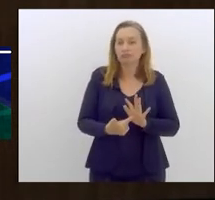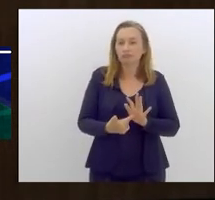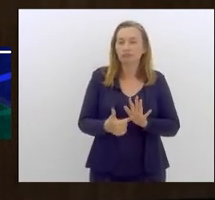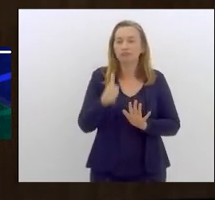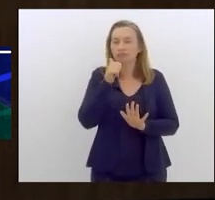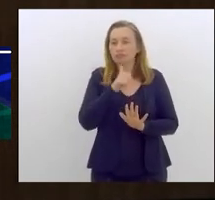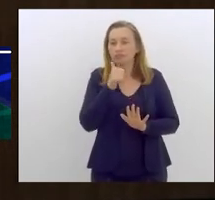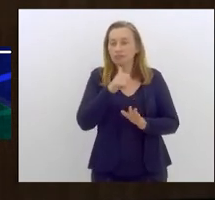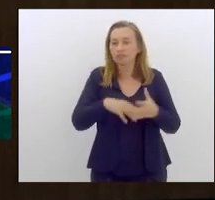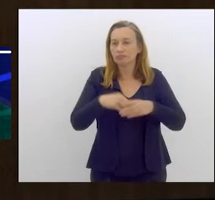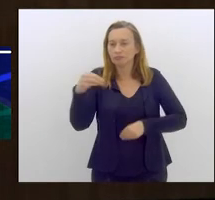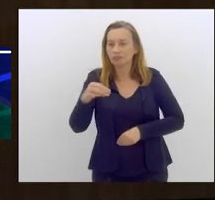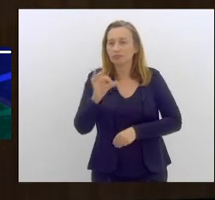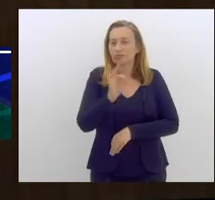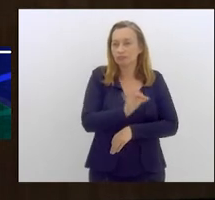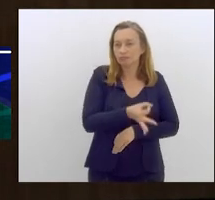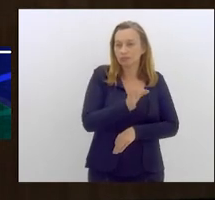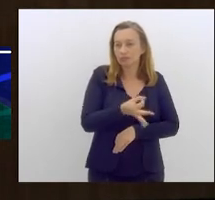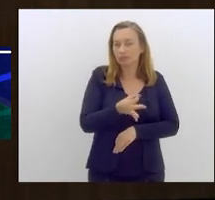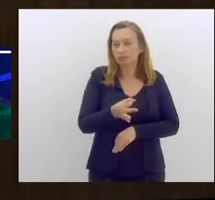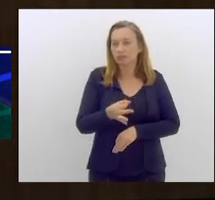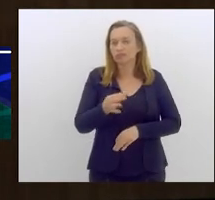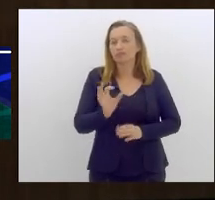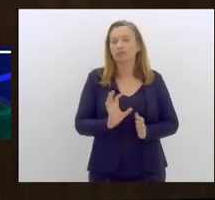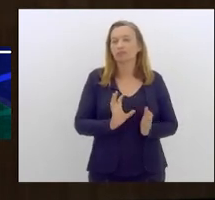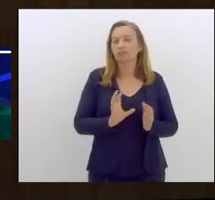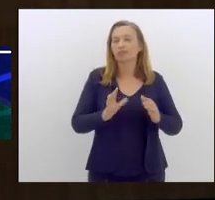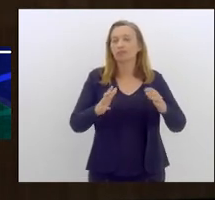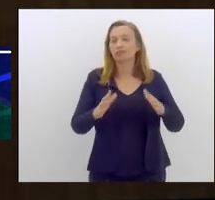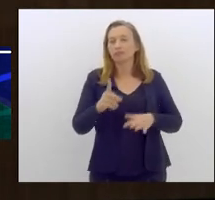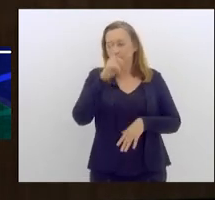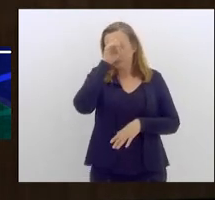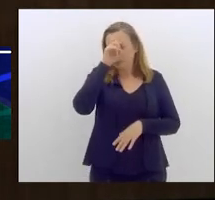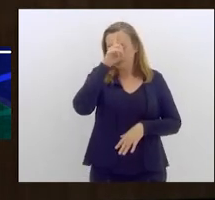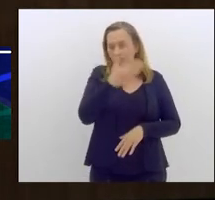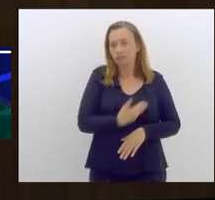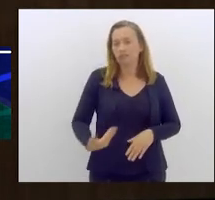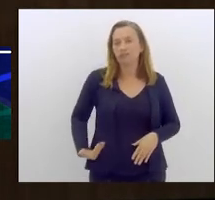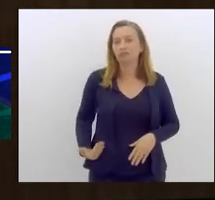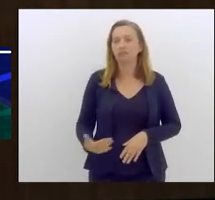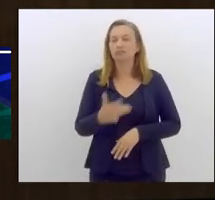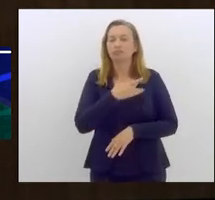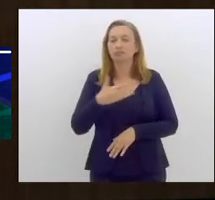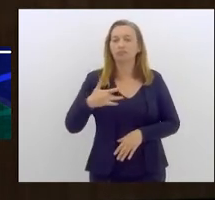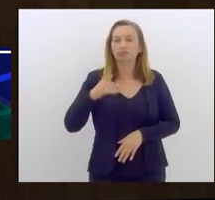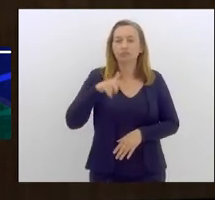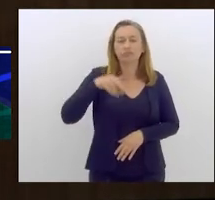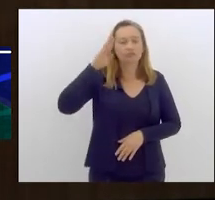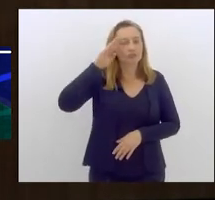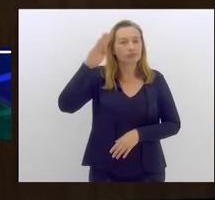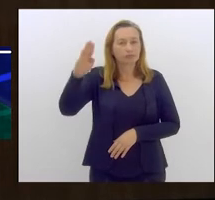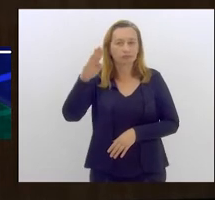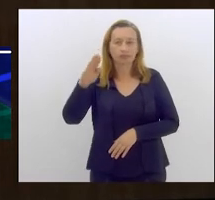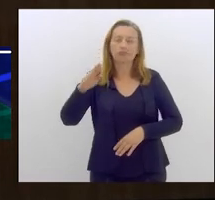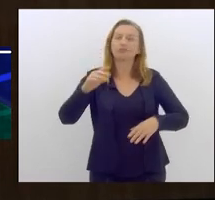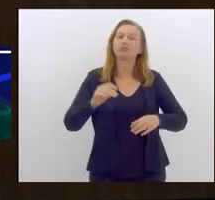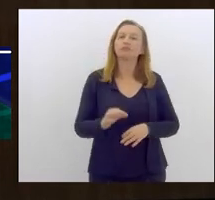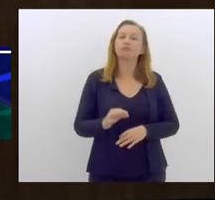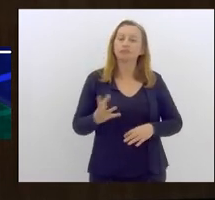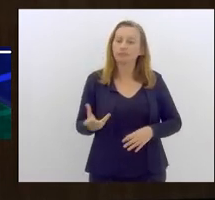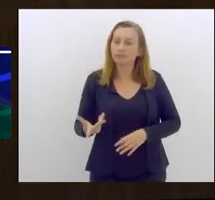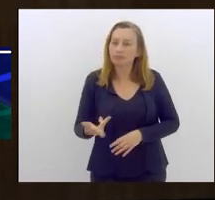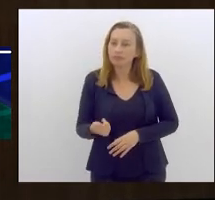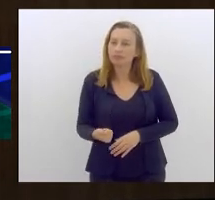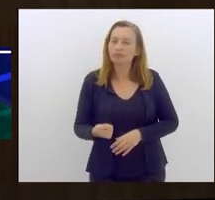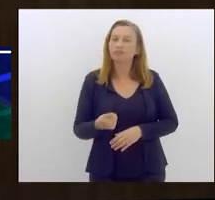mulheres desaparecidas é exatamente na rede pública de saúde. Então, é fundamental que a gente possa dar